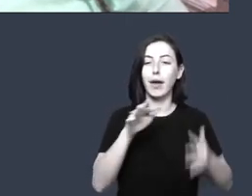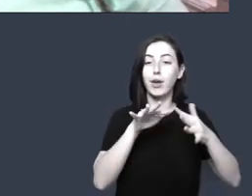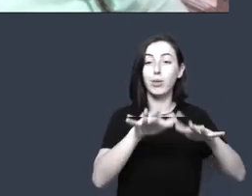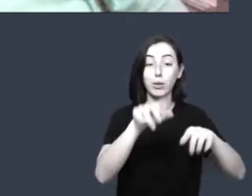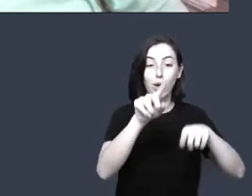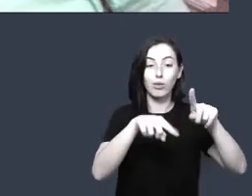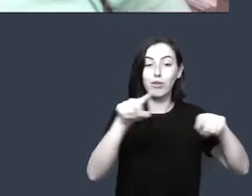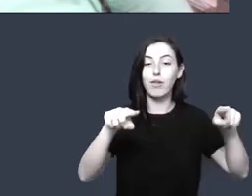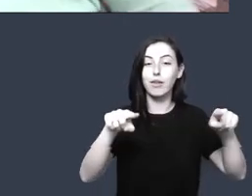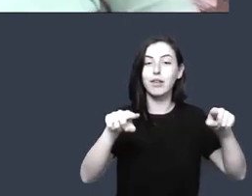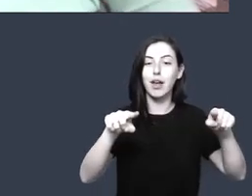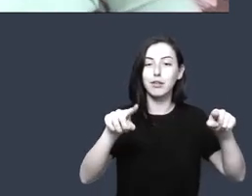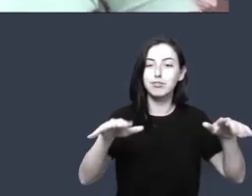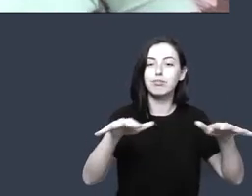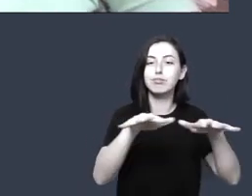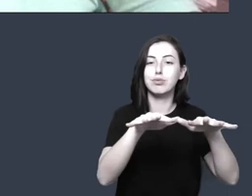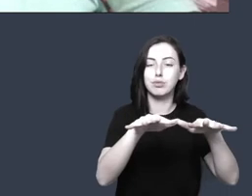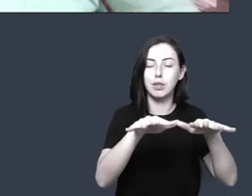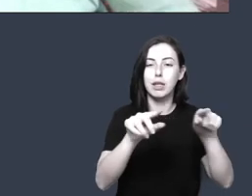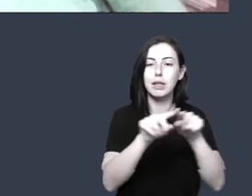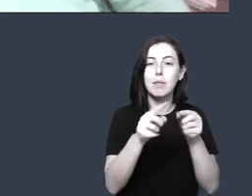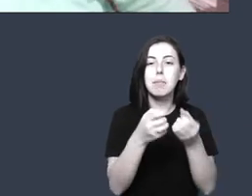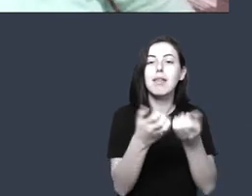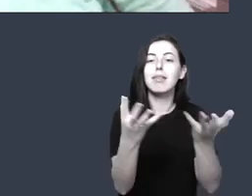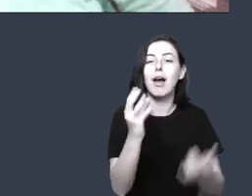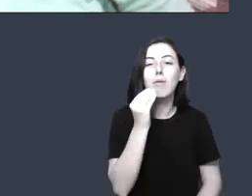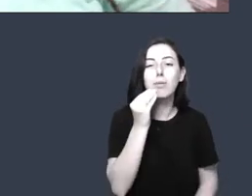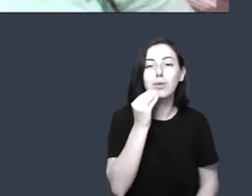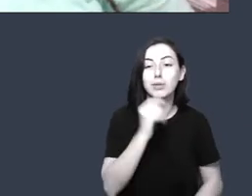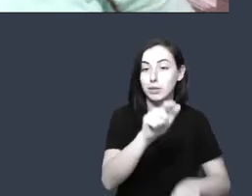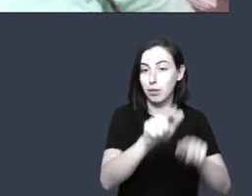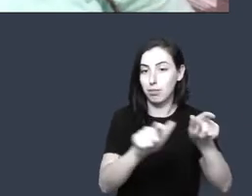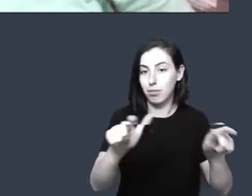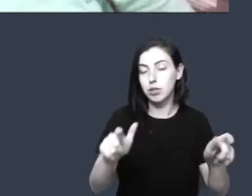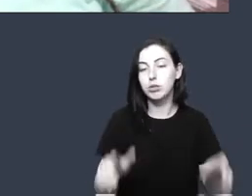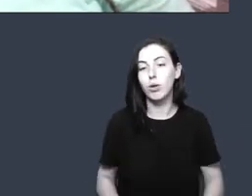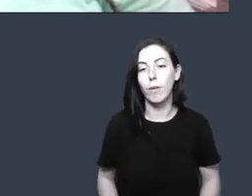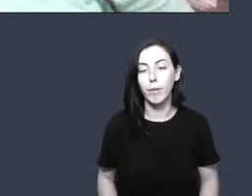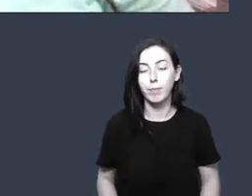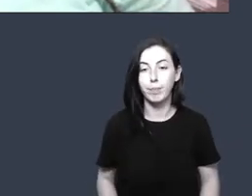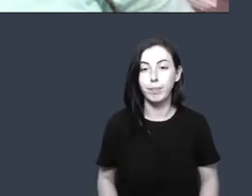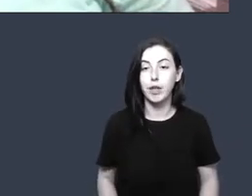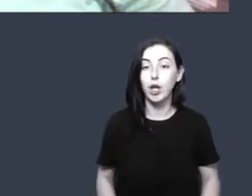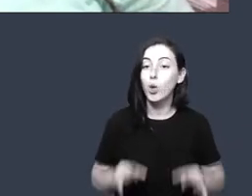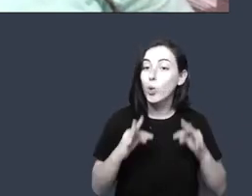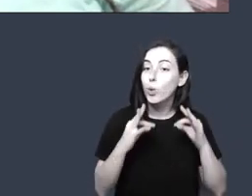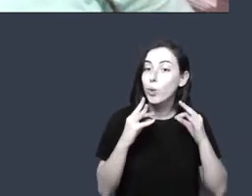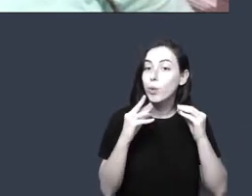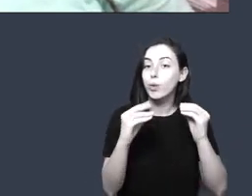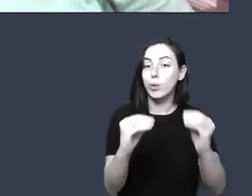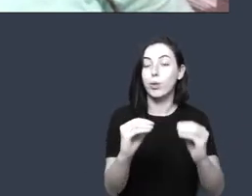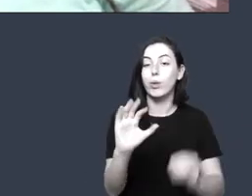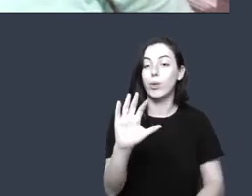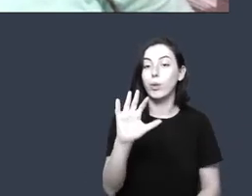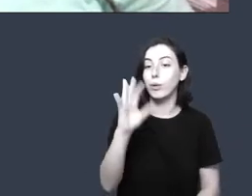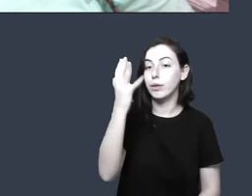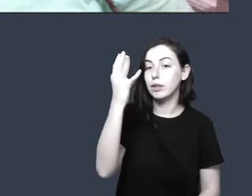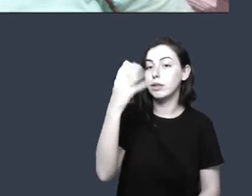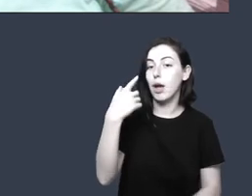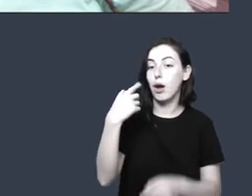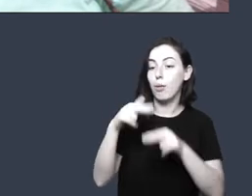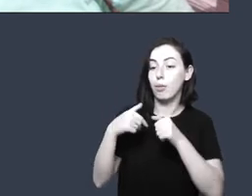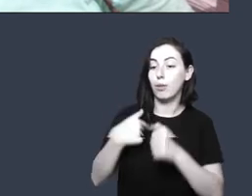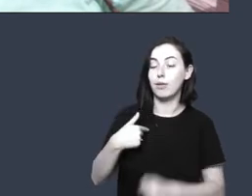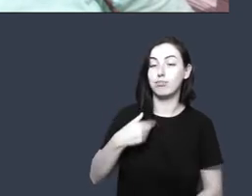E de você promover e dar oportunidade para as outras pessoas. Tudo isso veio muito das oportunidades que eu